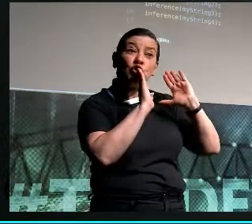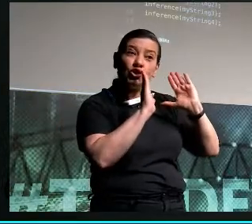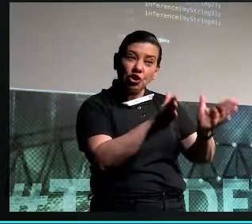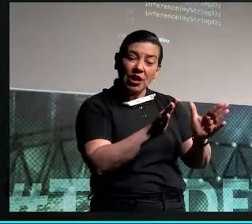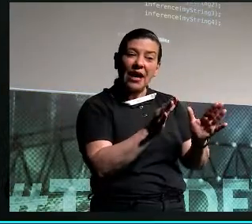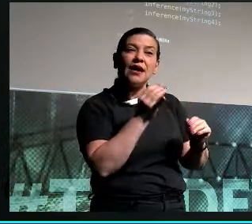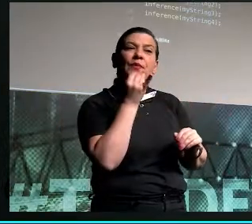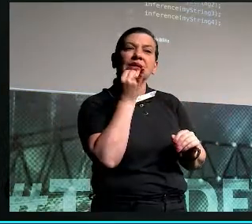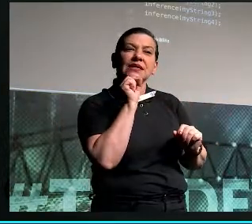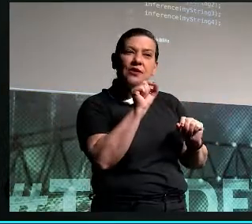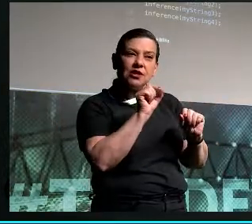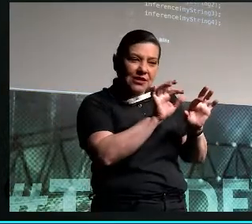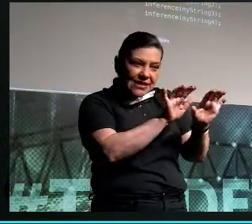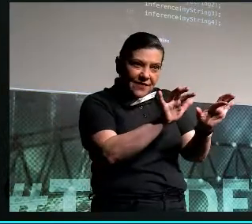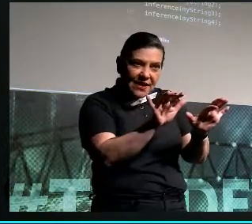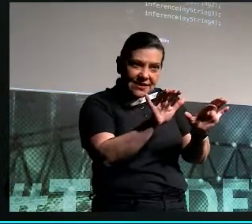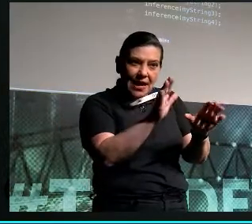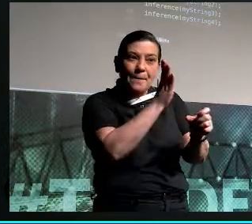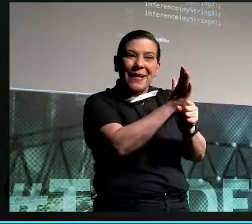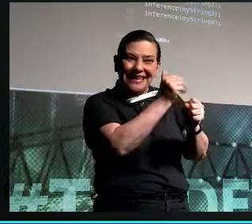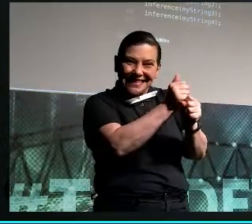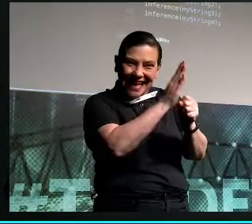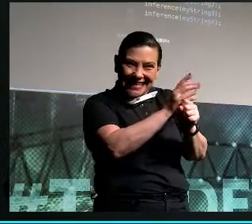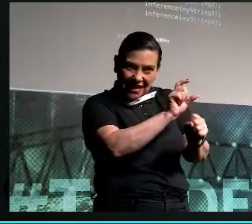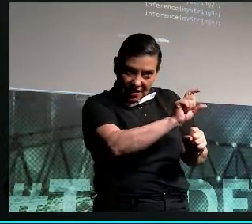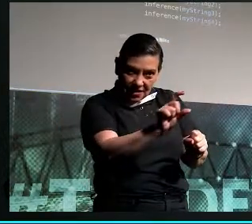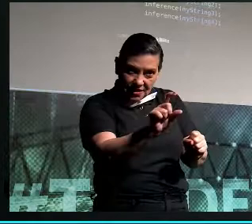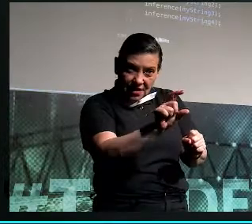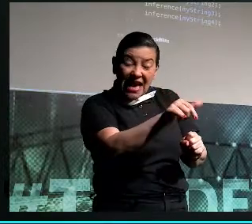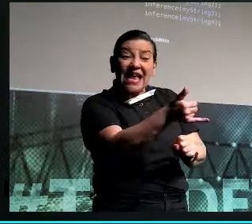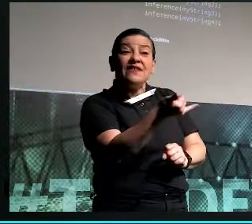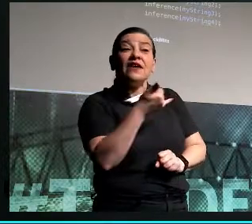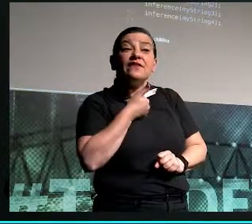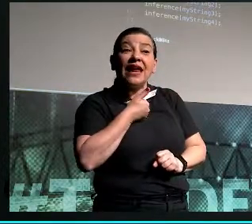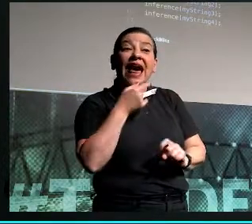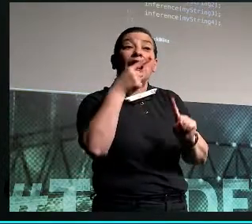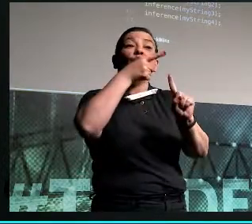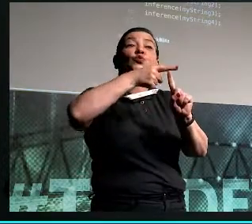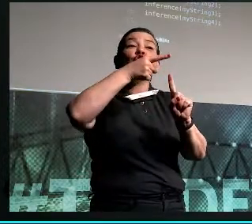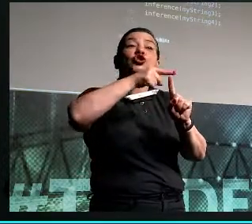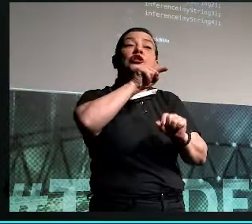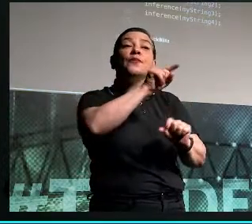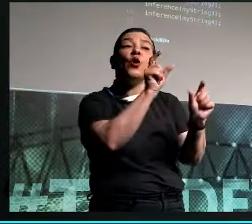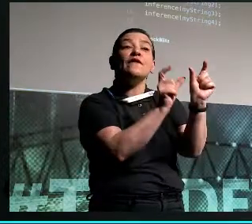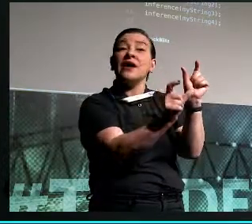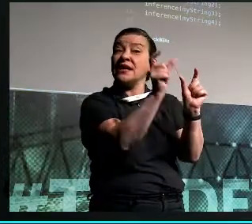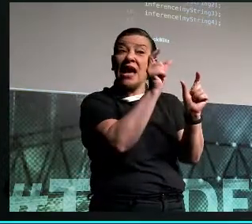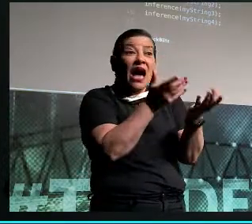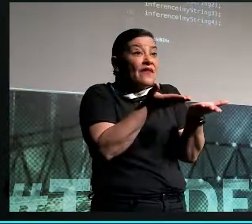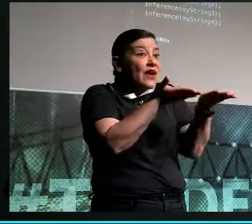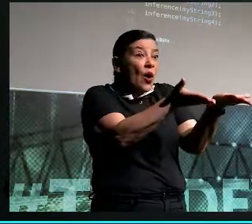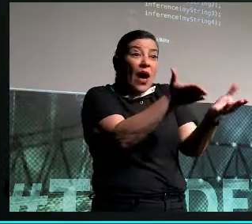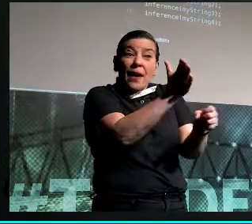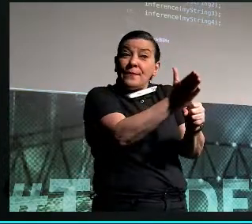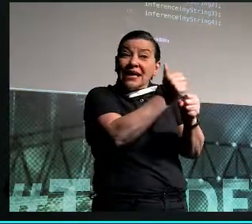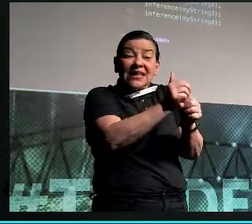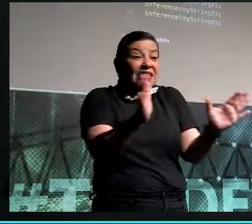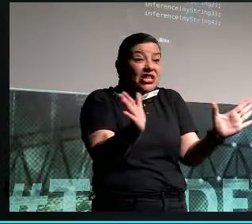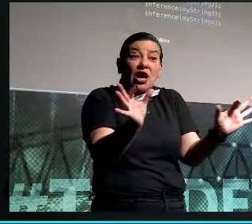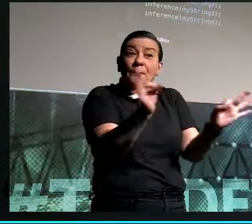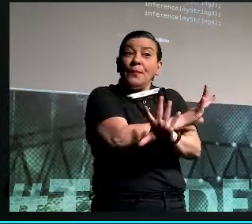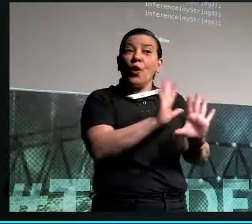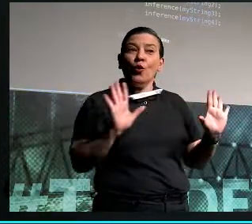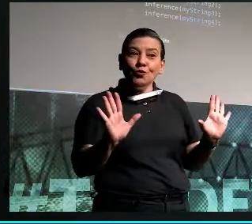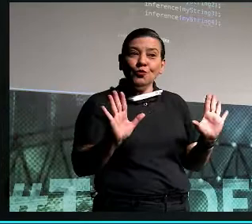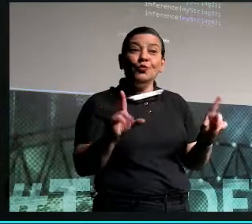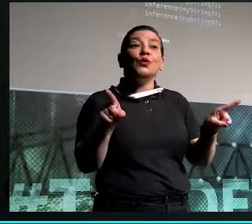aqui e escrevesse batata, ele declara que o tipo dessa variável é batata. Da mesma